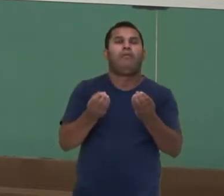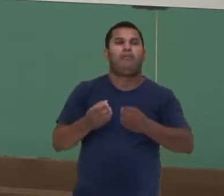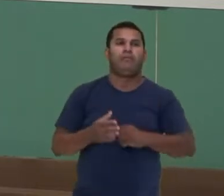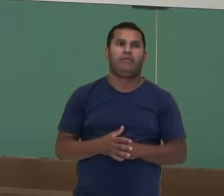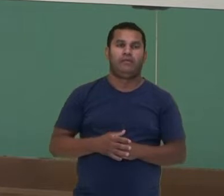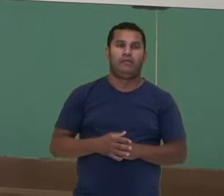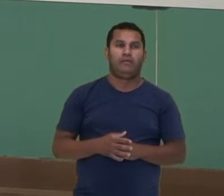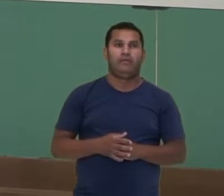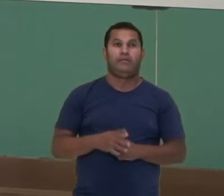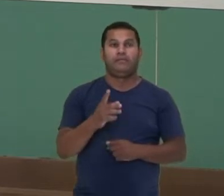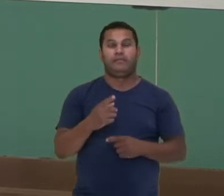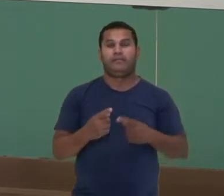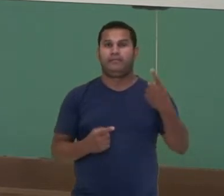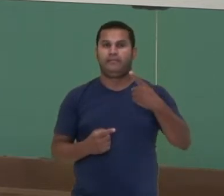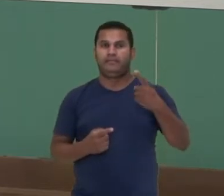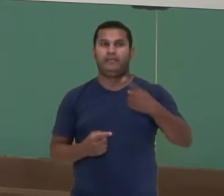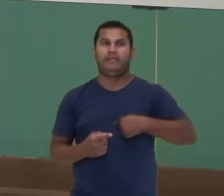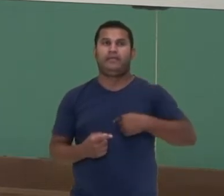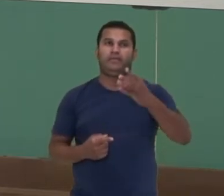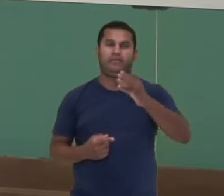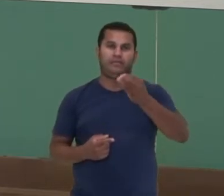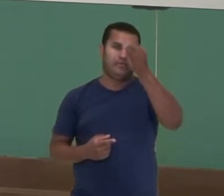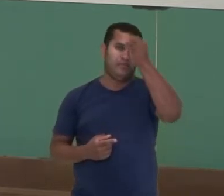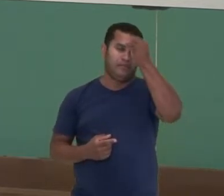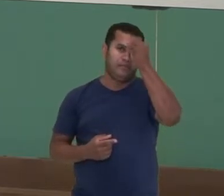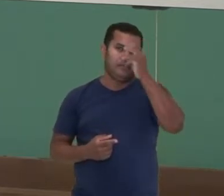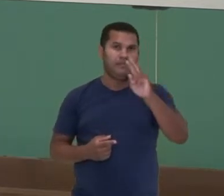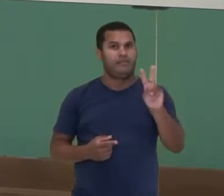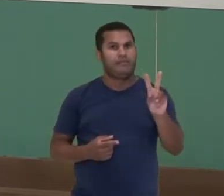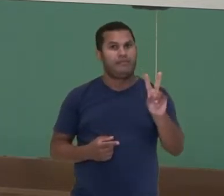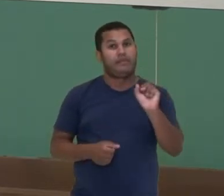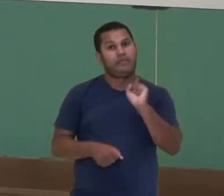o parar, né, que a velocidade final seria zero,